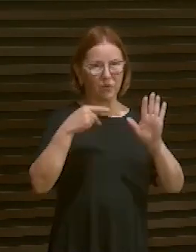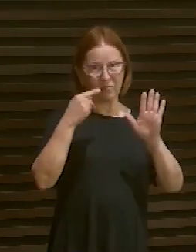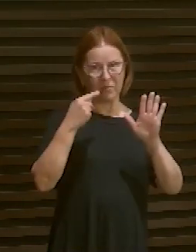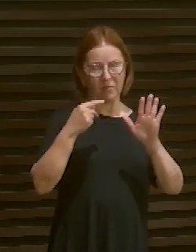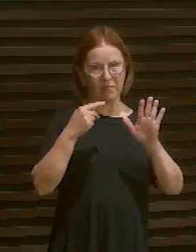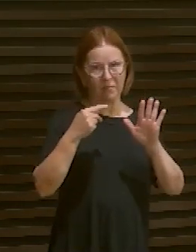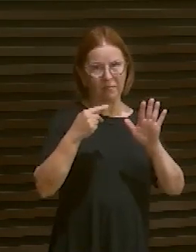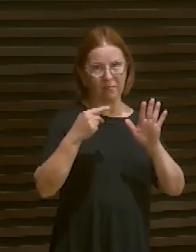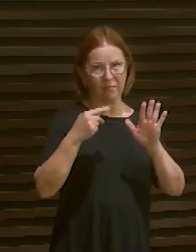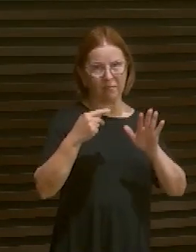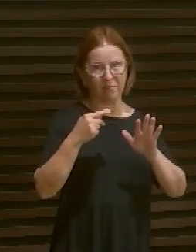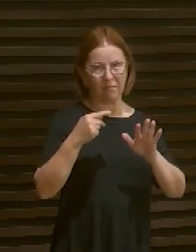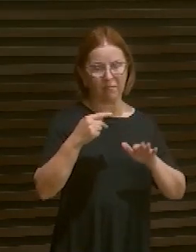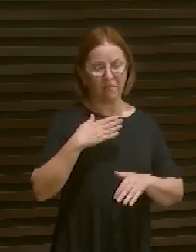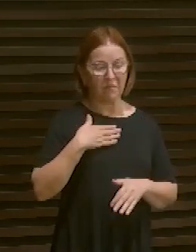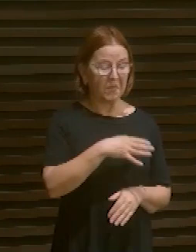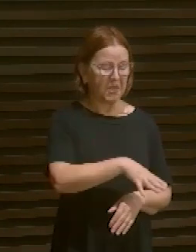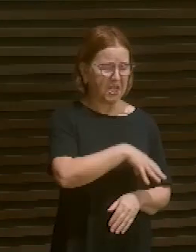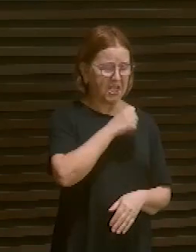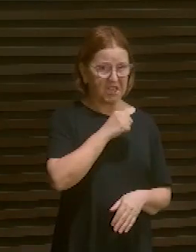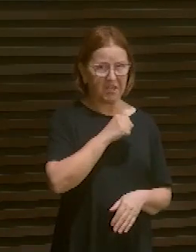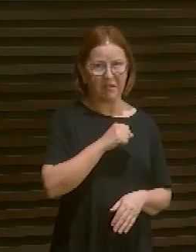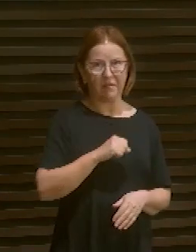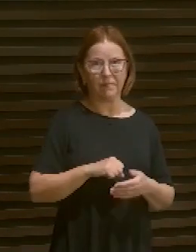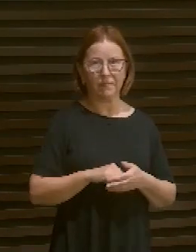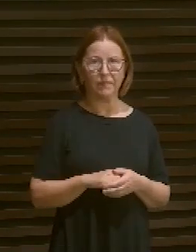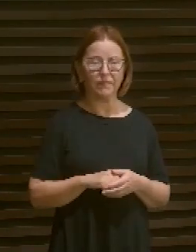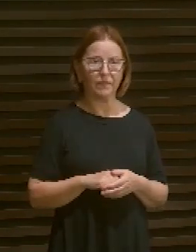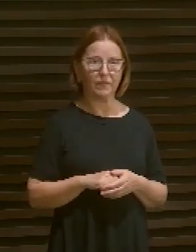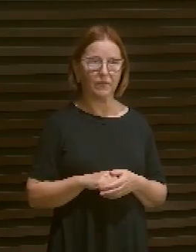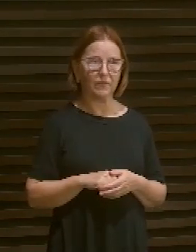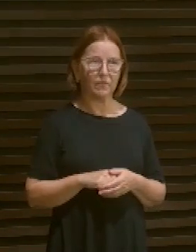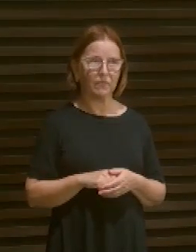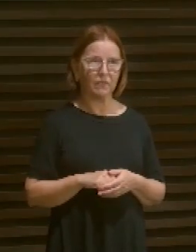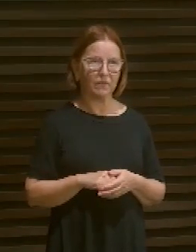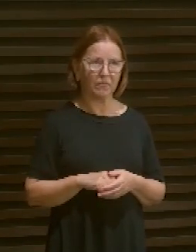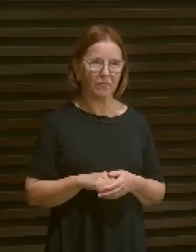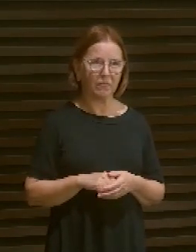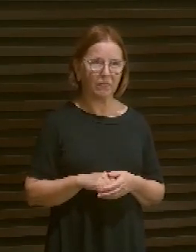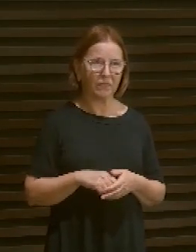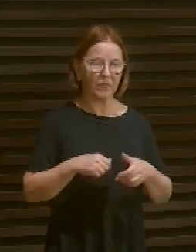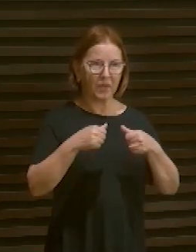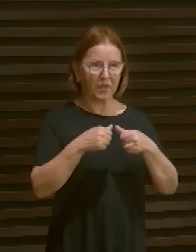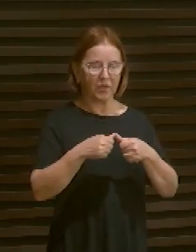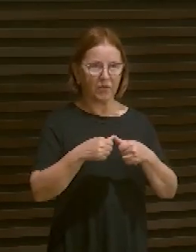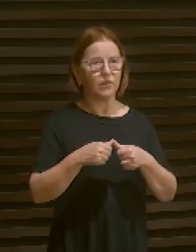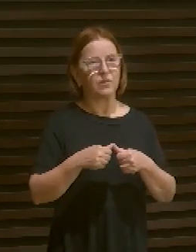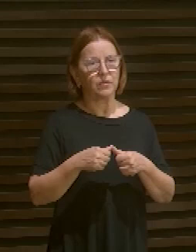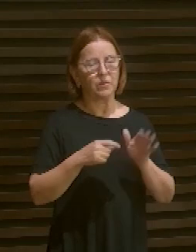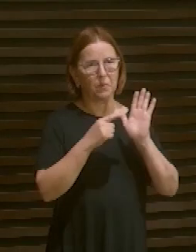na minha ira. Isso aponta para uma determinação inabalável.